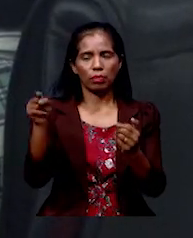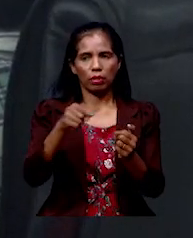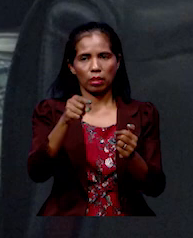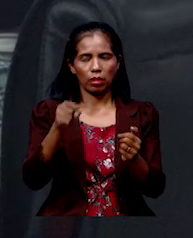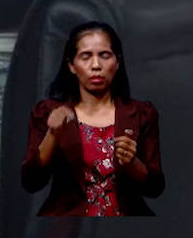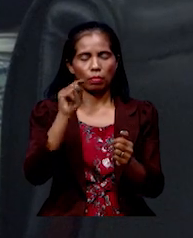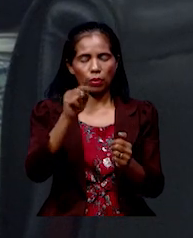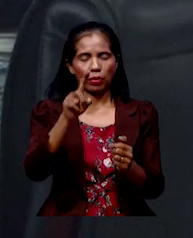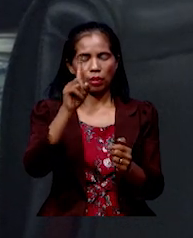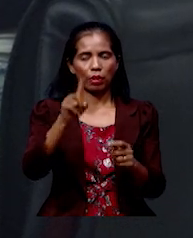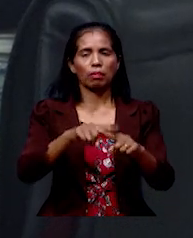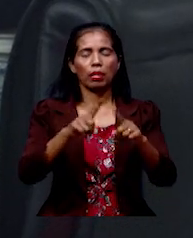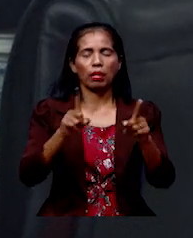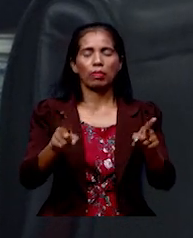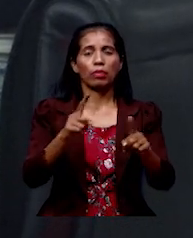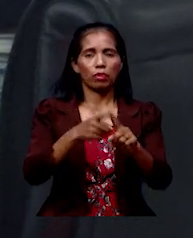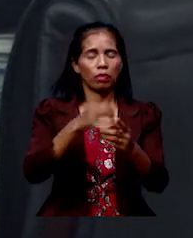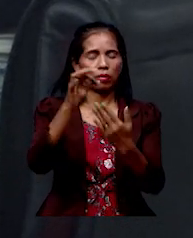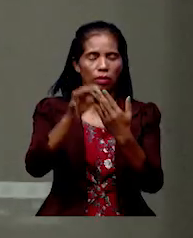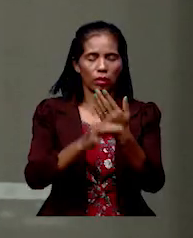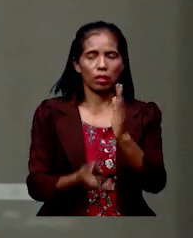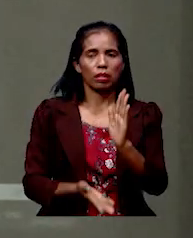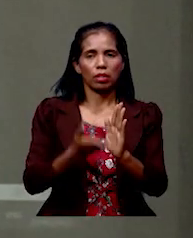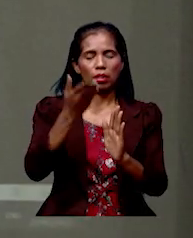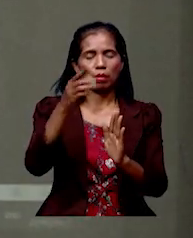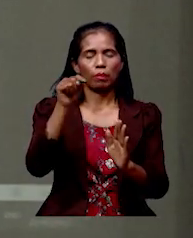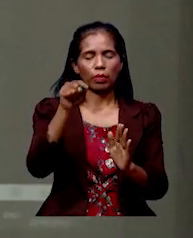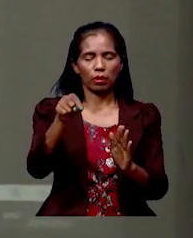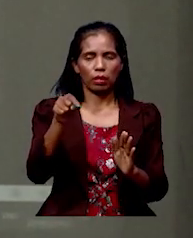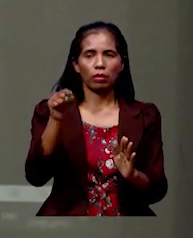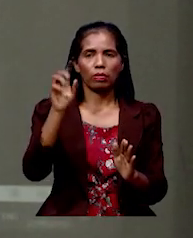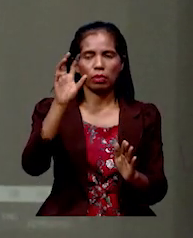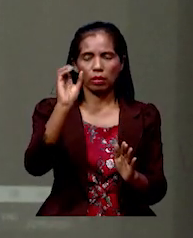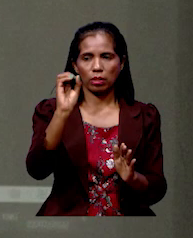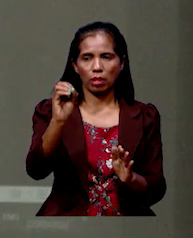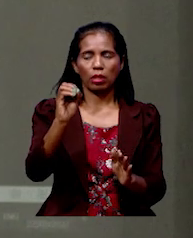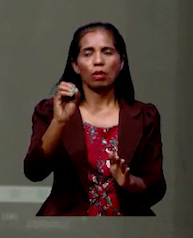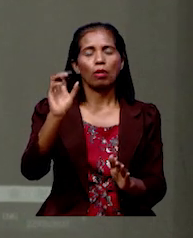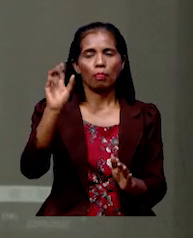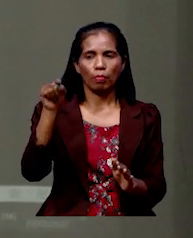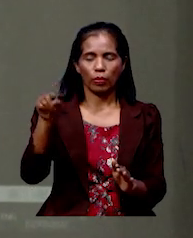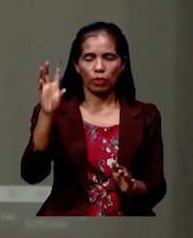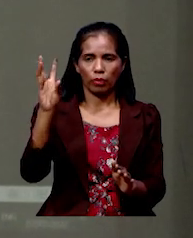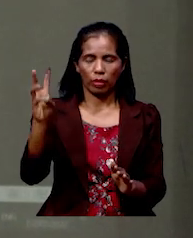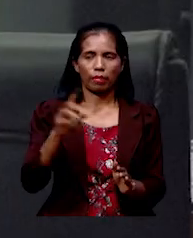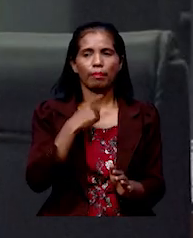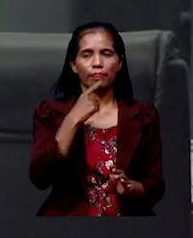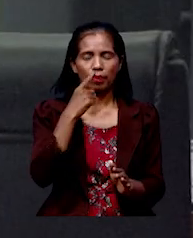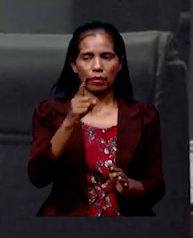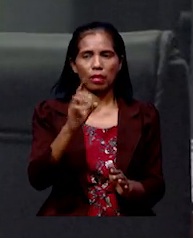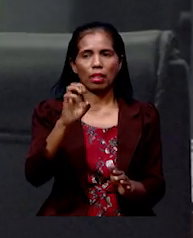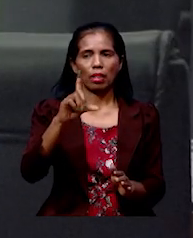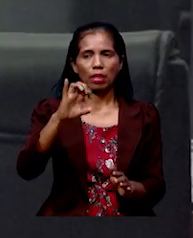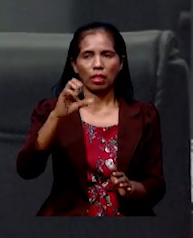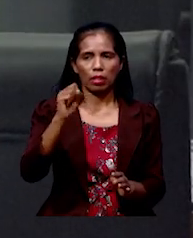ida, mas bem e a fulan fevereiro, né? Saiba, por cento zero, ponto nen. Diretor-Geral Estatística Elias dos Santos